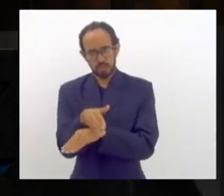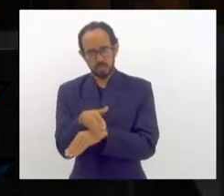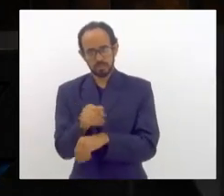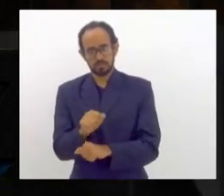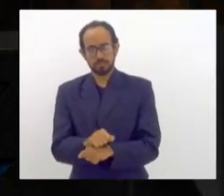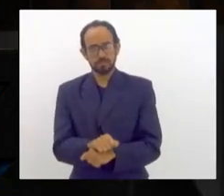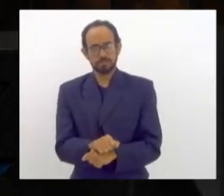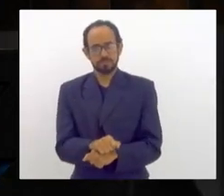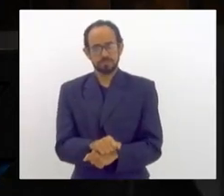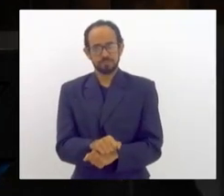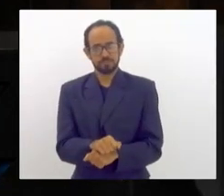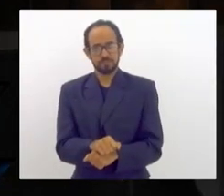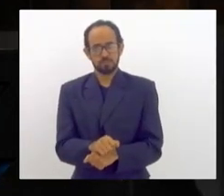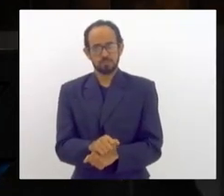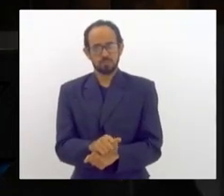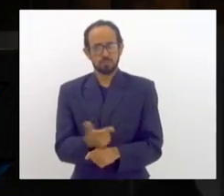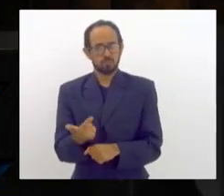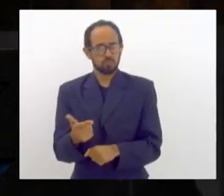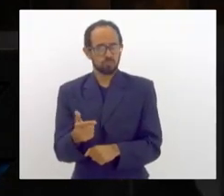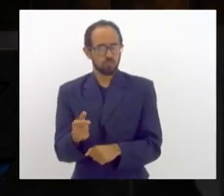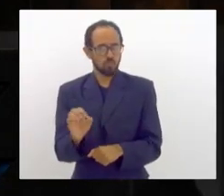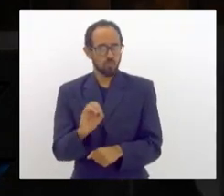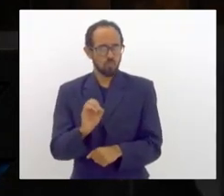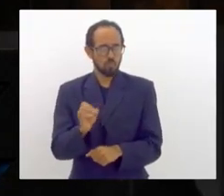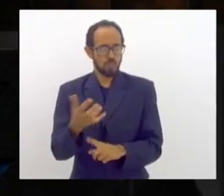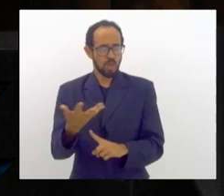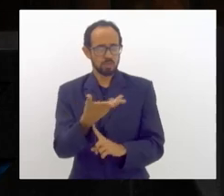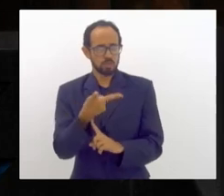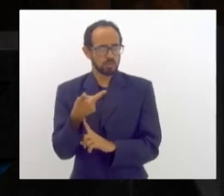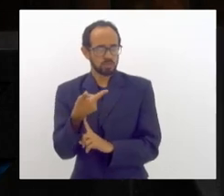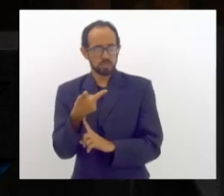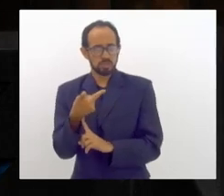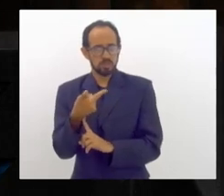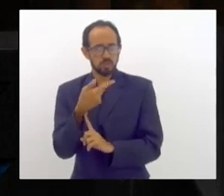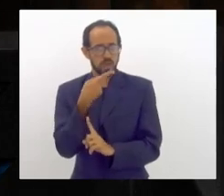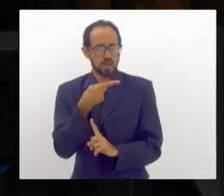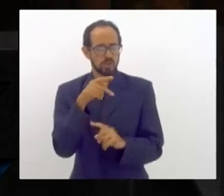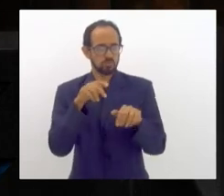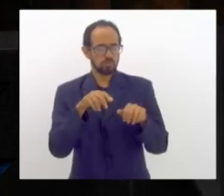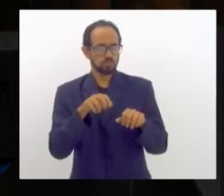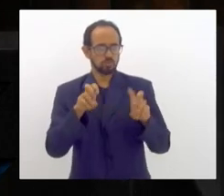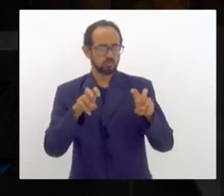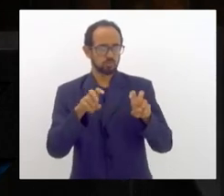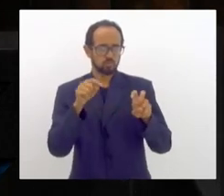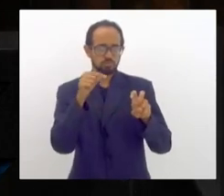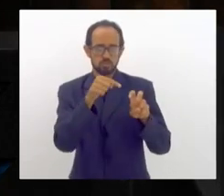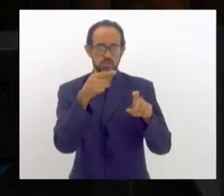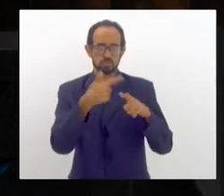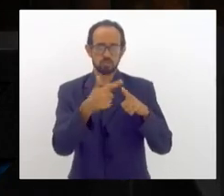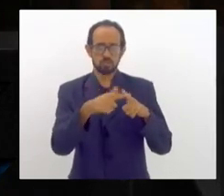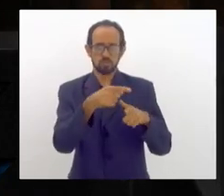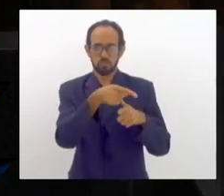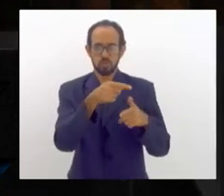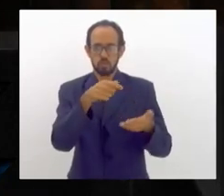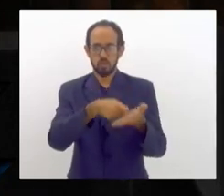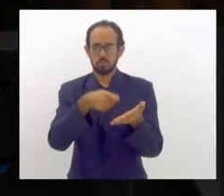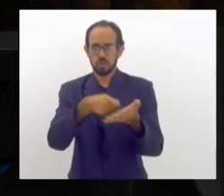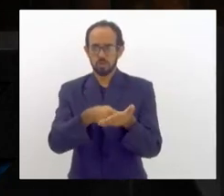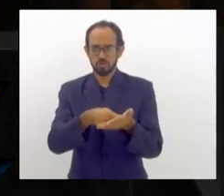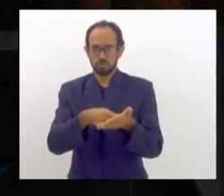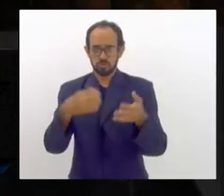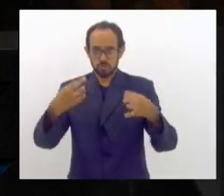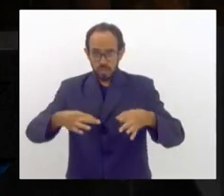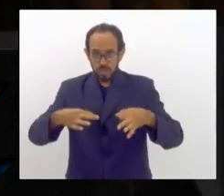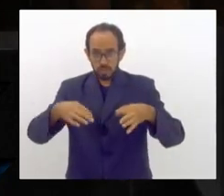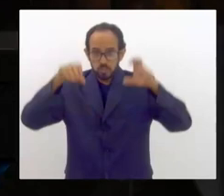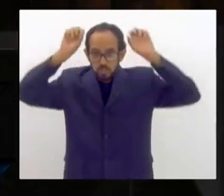nenhum artista, né, falando sobre isso. Você não vê ninguém questionando, cobrando as produtoras, né, Xuxa?